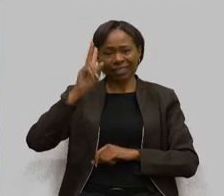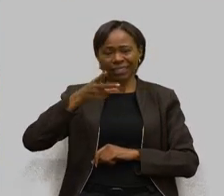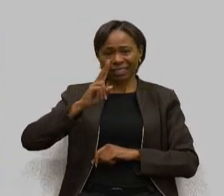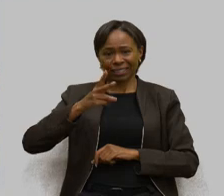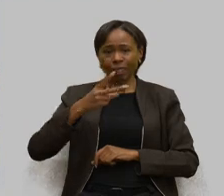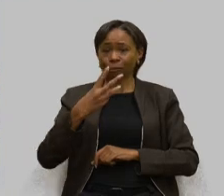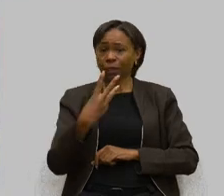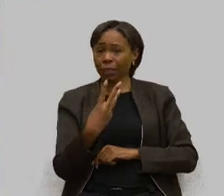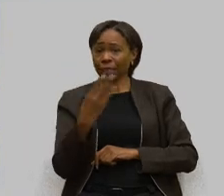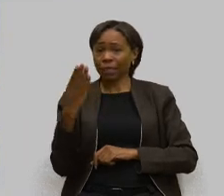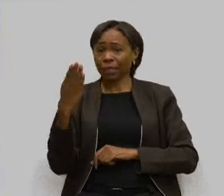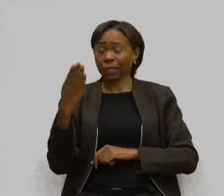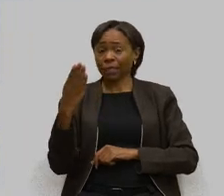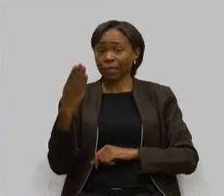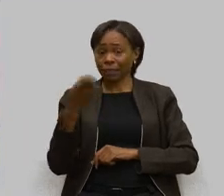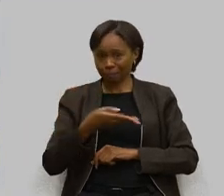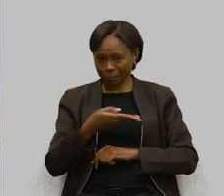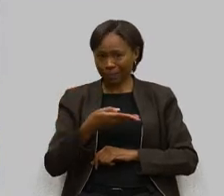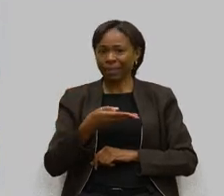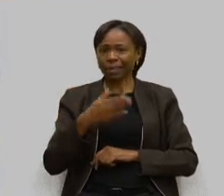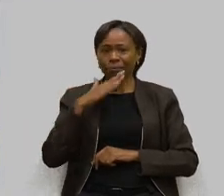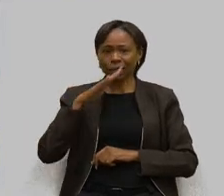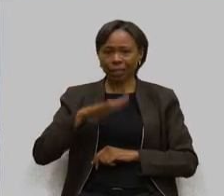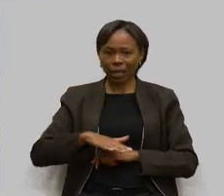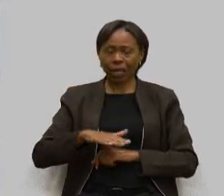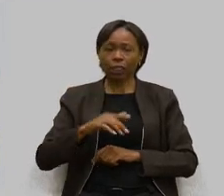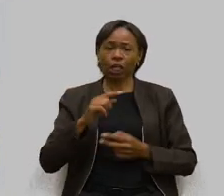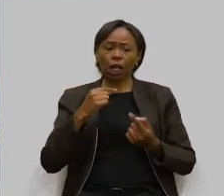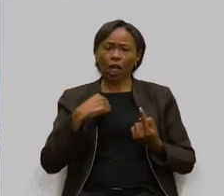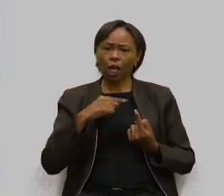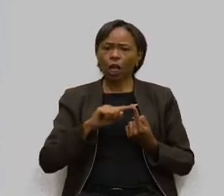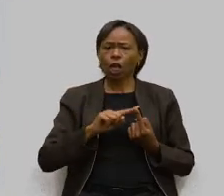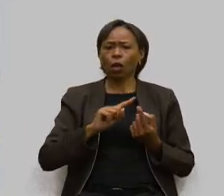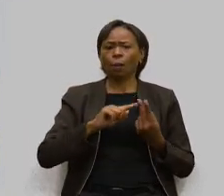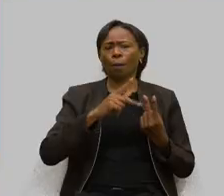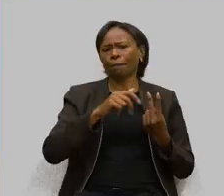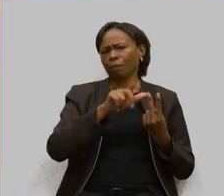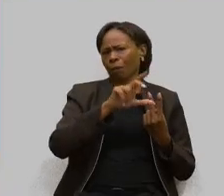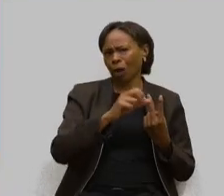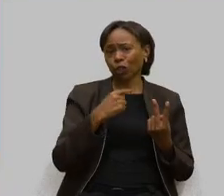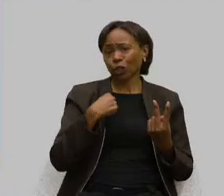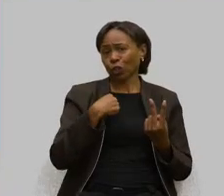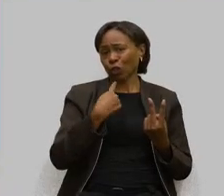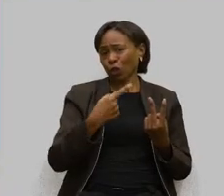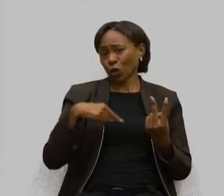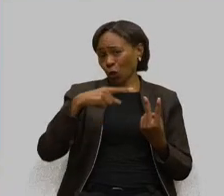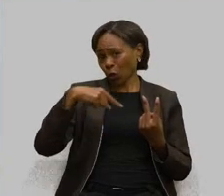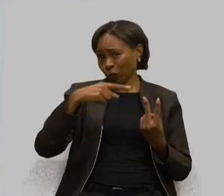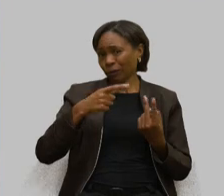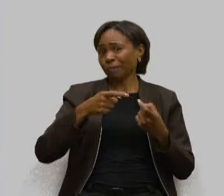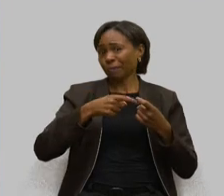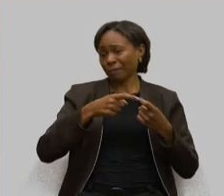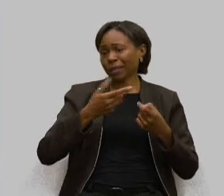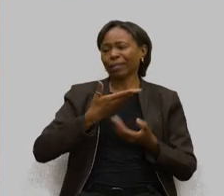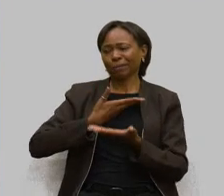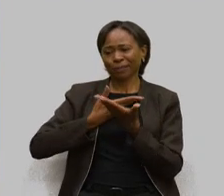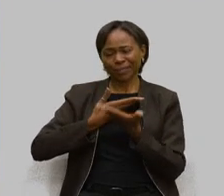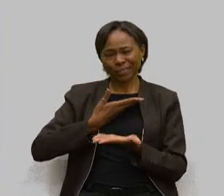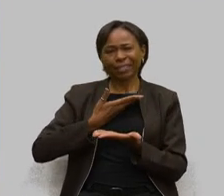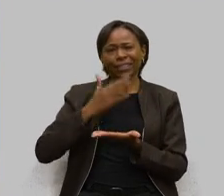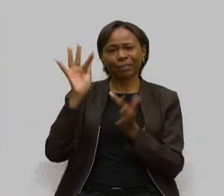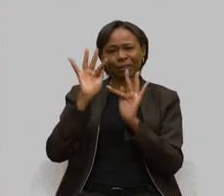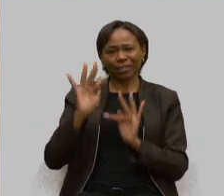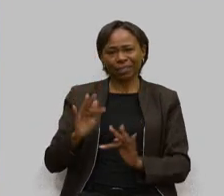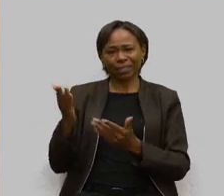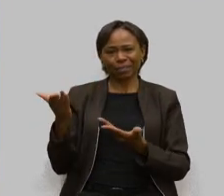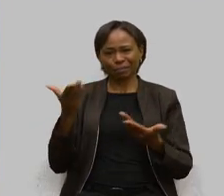da tarde eu o Dr Paulo somos colegas seus colegas médicos Ficamos felizes com a sua presença apareça Sempre